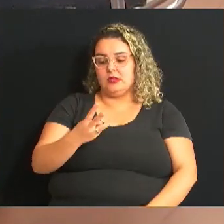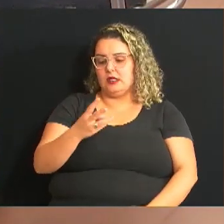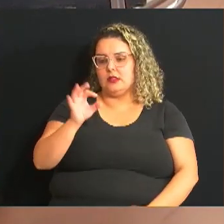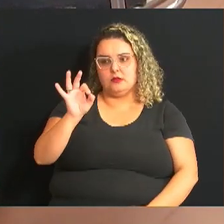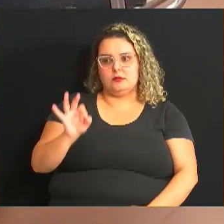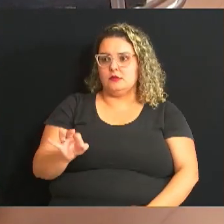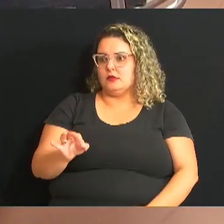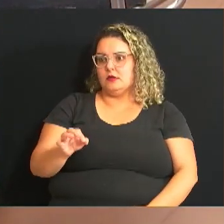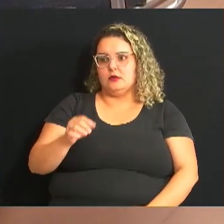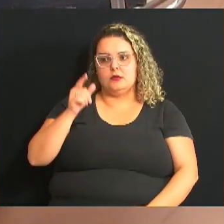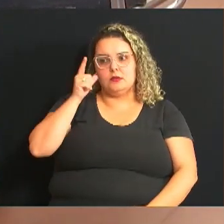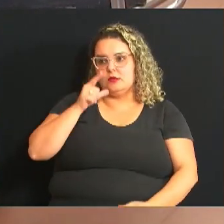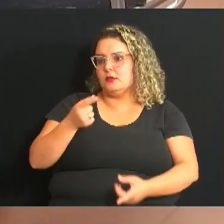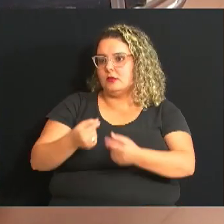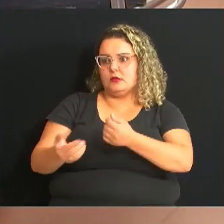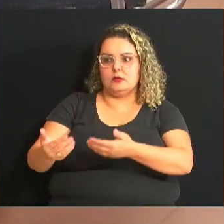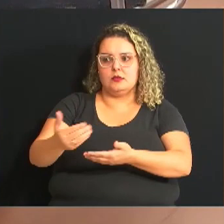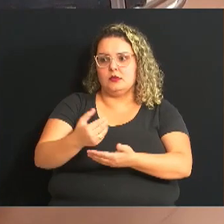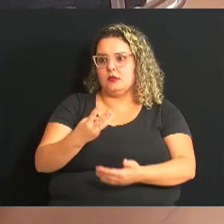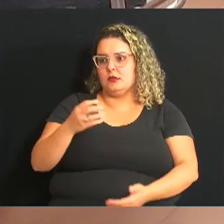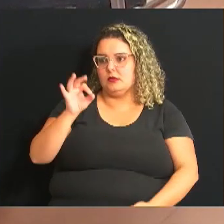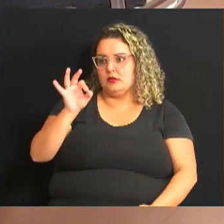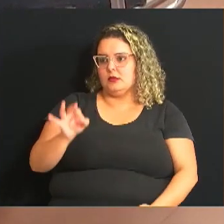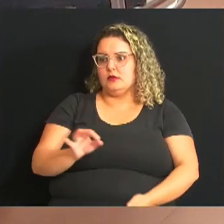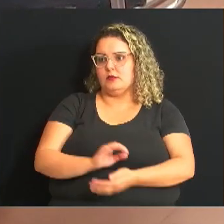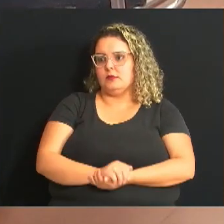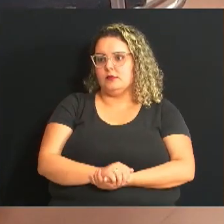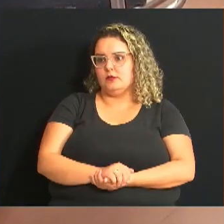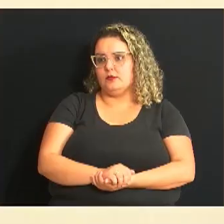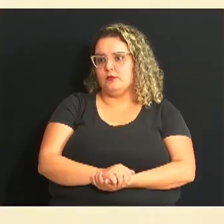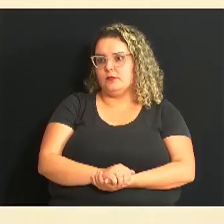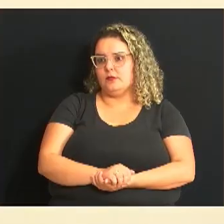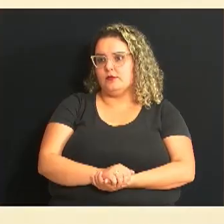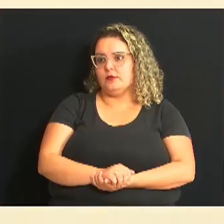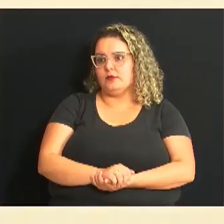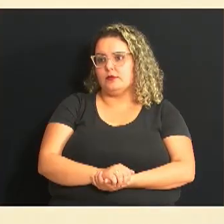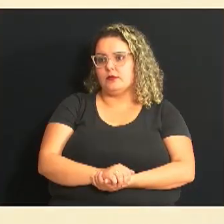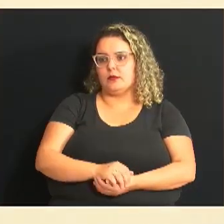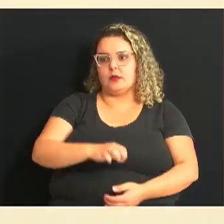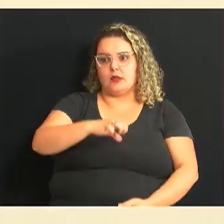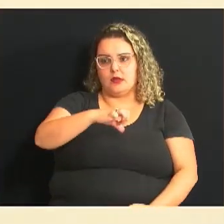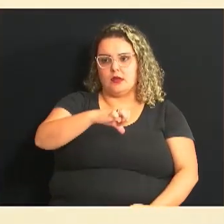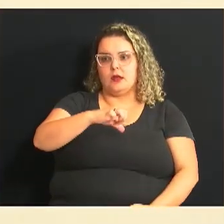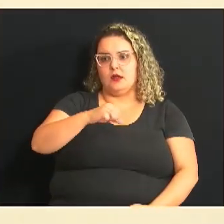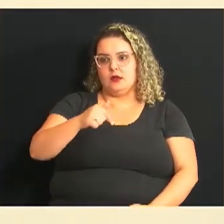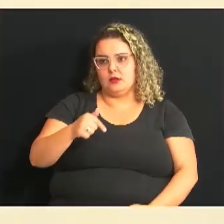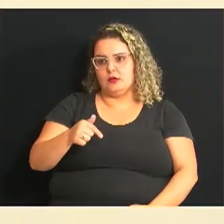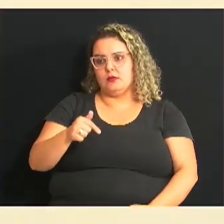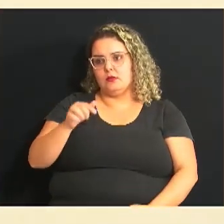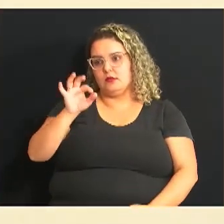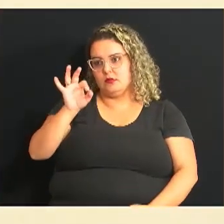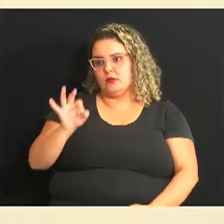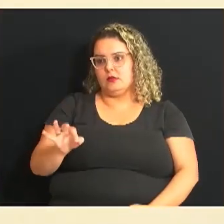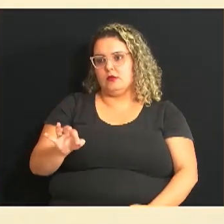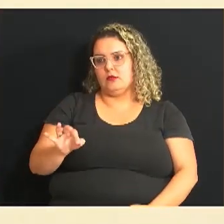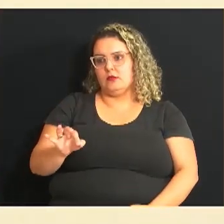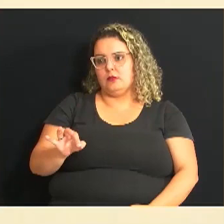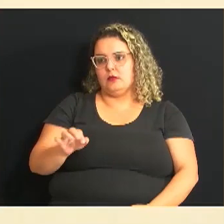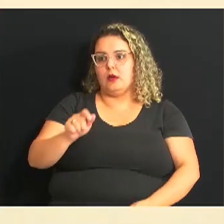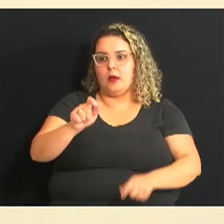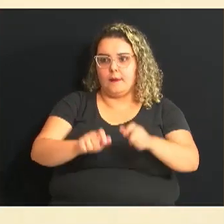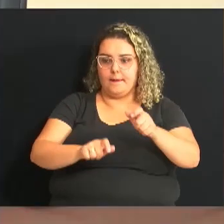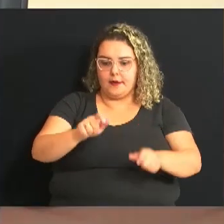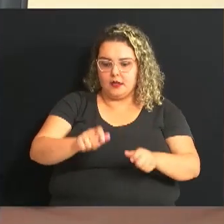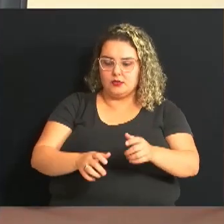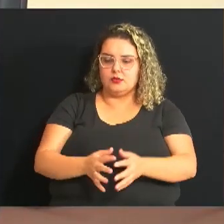nem 3%. Olha, então quer dizer... Então temos aí uma margem de 97%, pessoa física, né? Então,